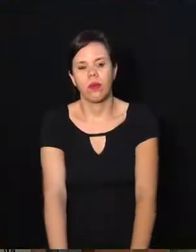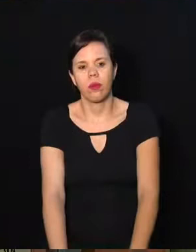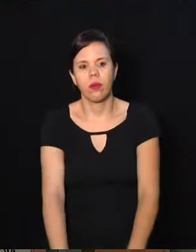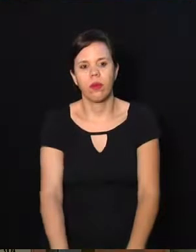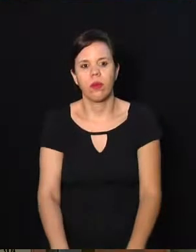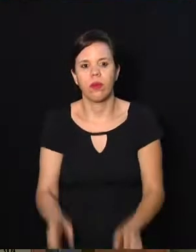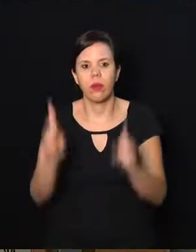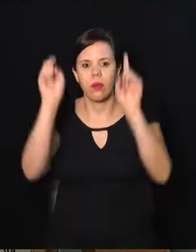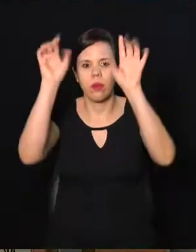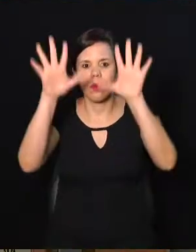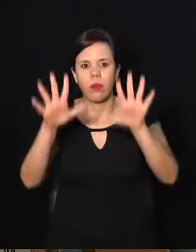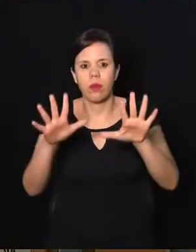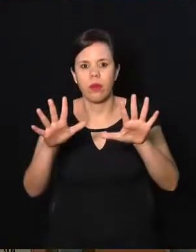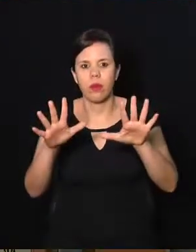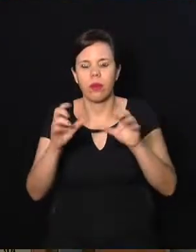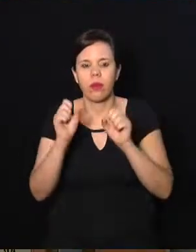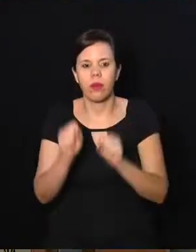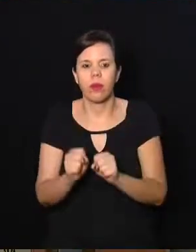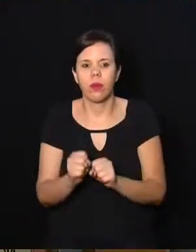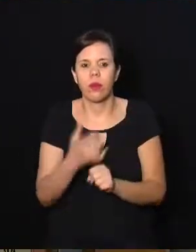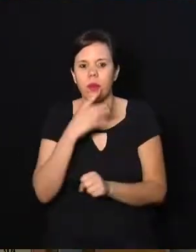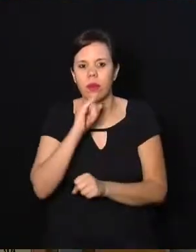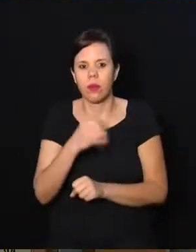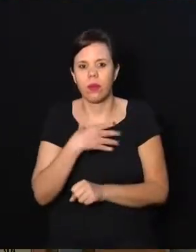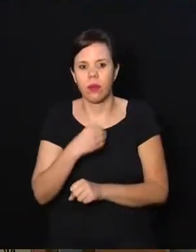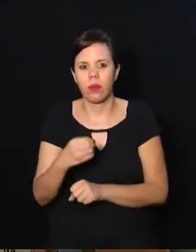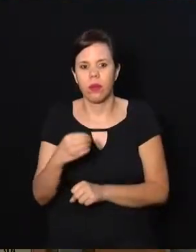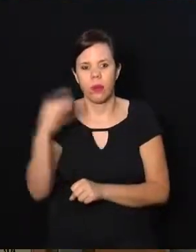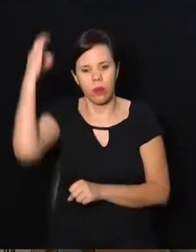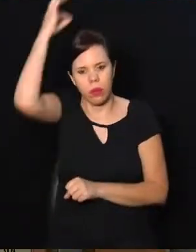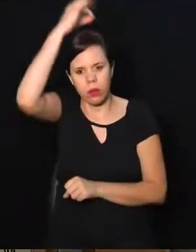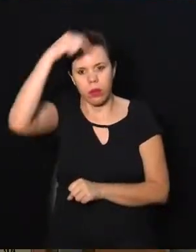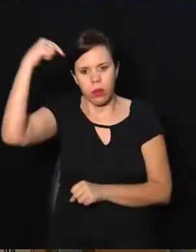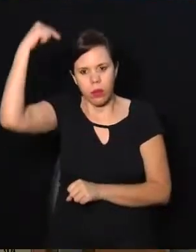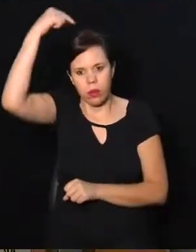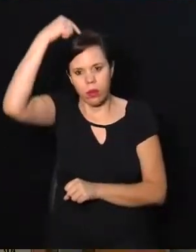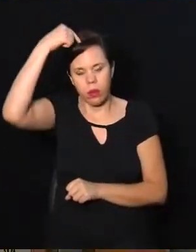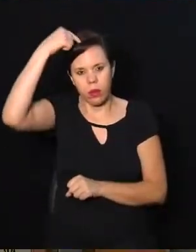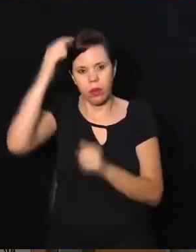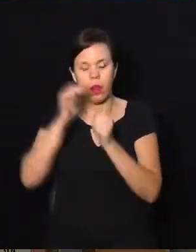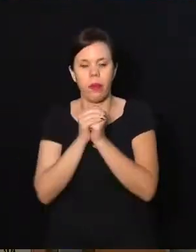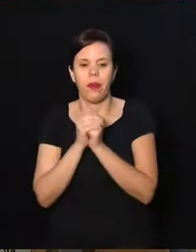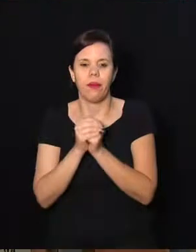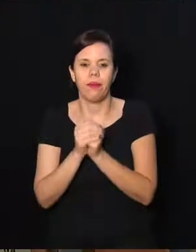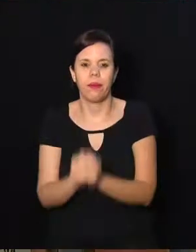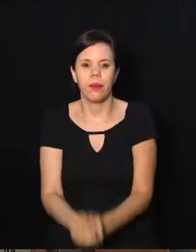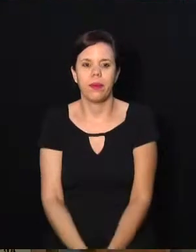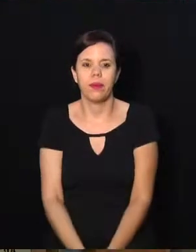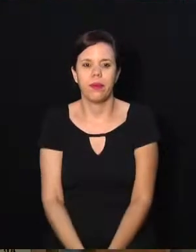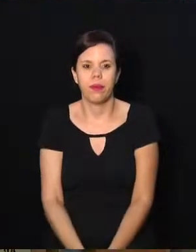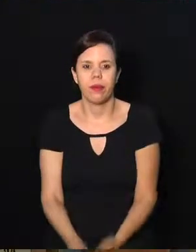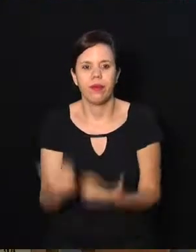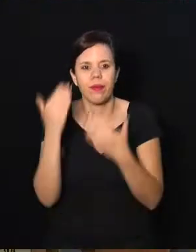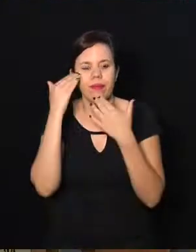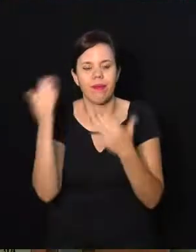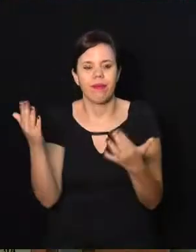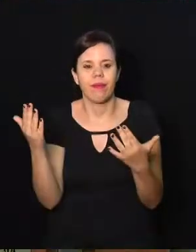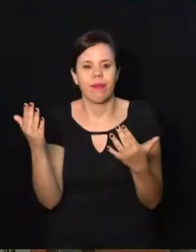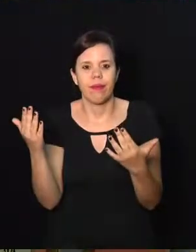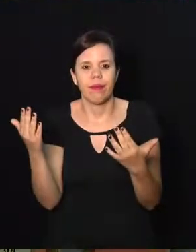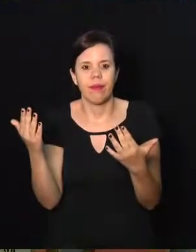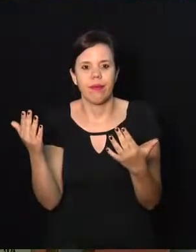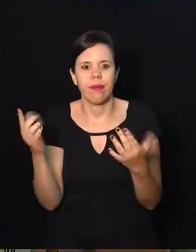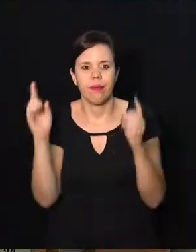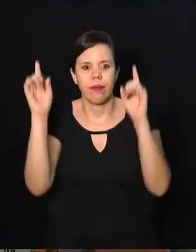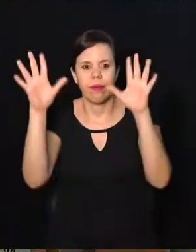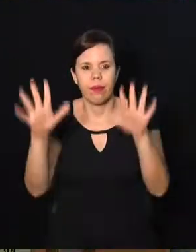Abençoe-vos Deus Todo-Poderoso, Ele que é Pai, Filho e Espírito Santo. Amém. Amém. Muito obrigado, vamos com